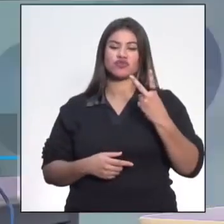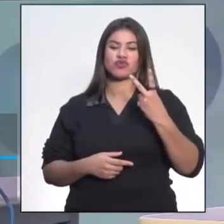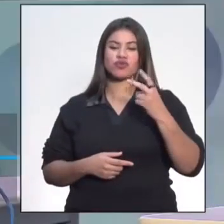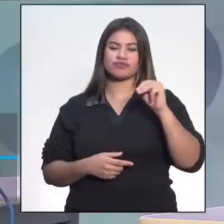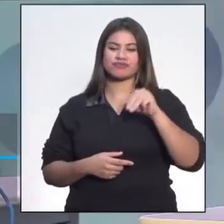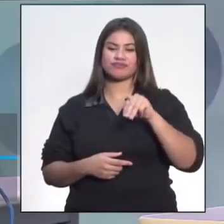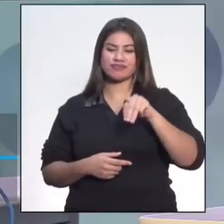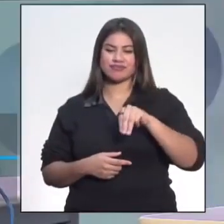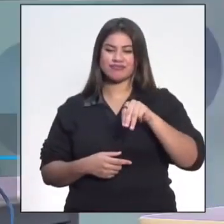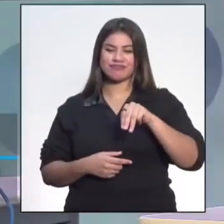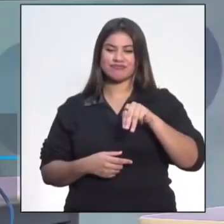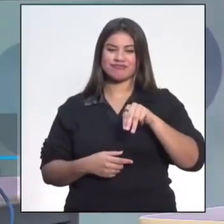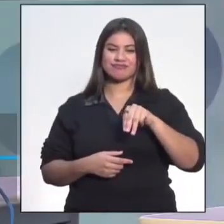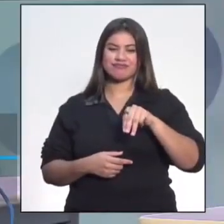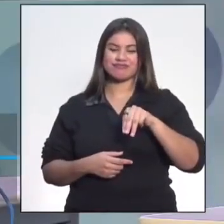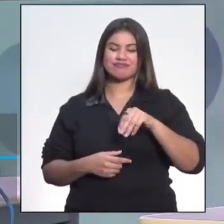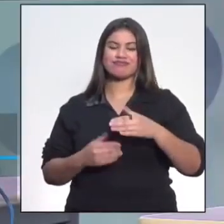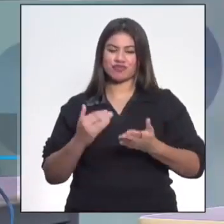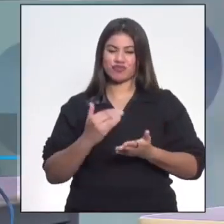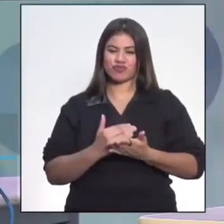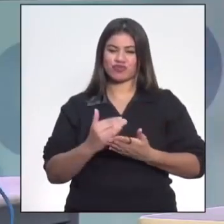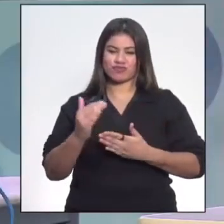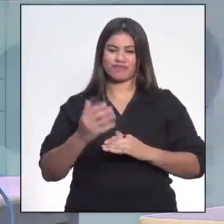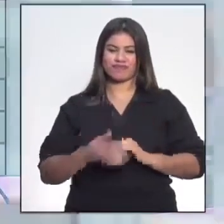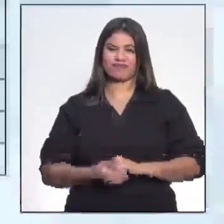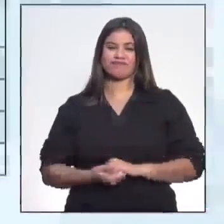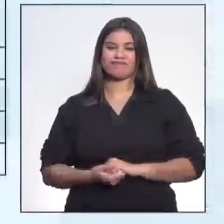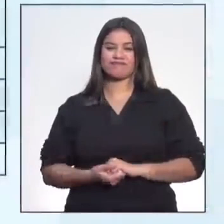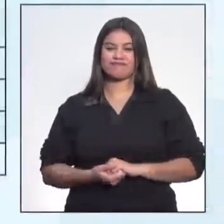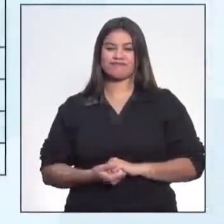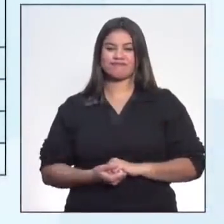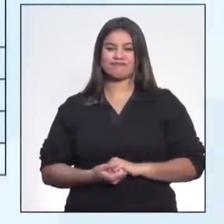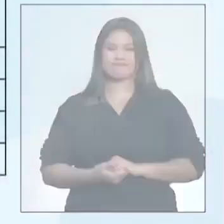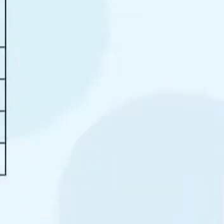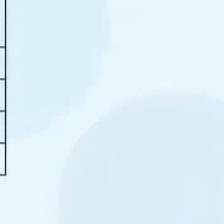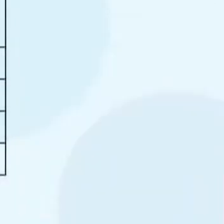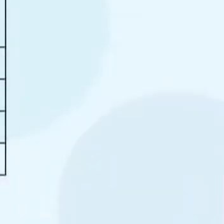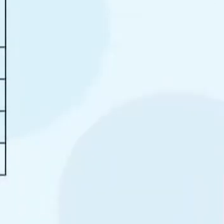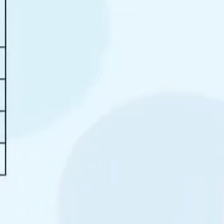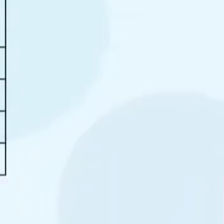2 minutos. Então, muito bem. A partir de agora, 2 minutos. Boa sorte.